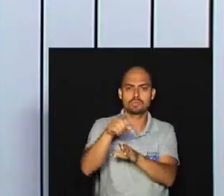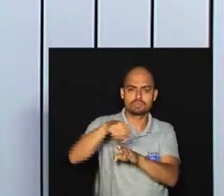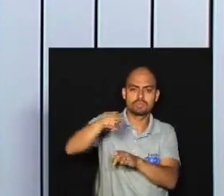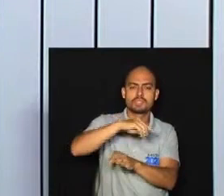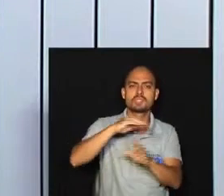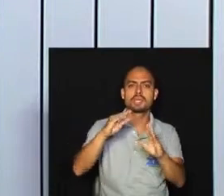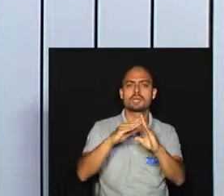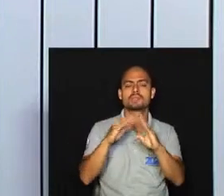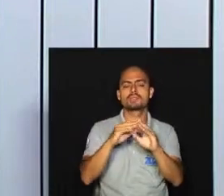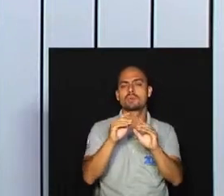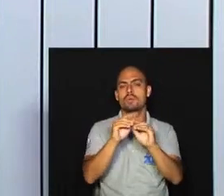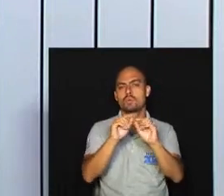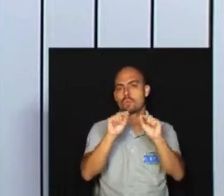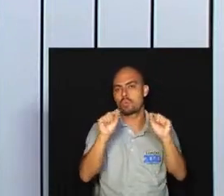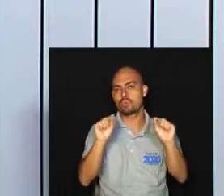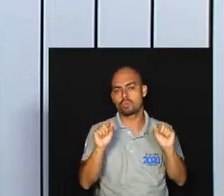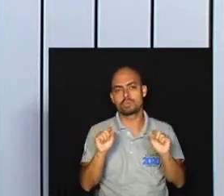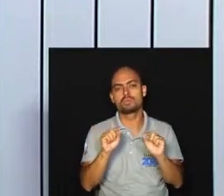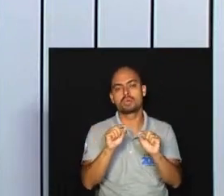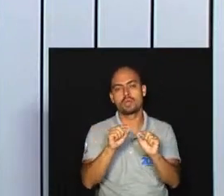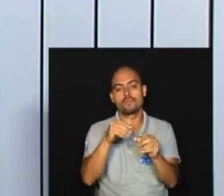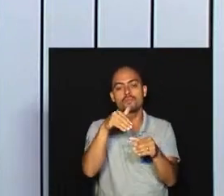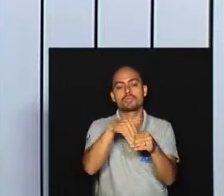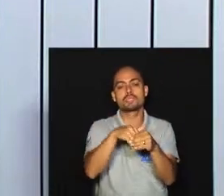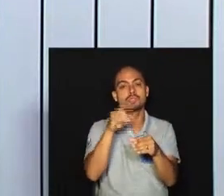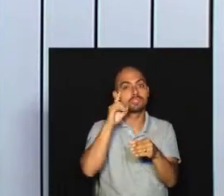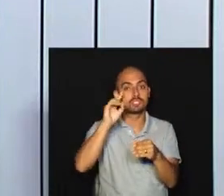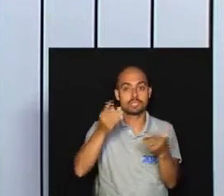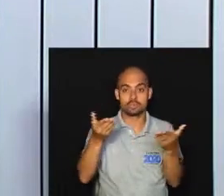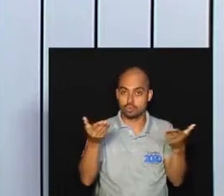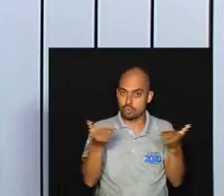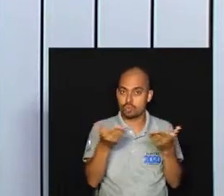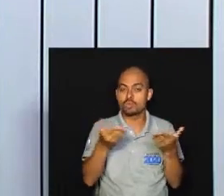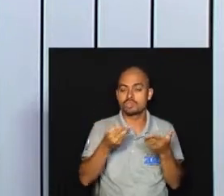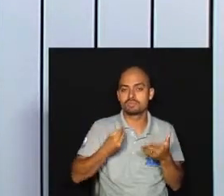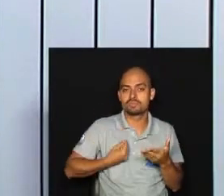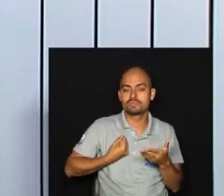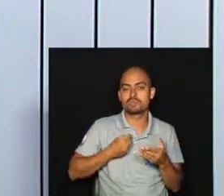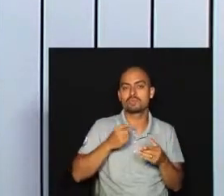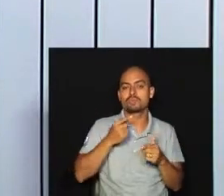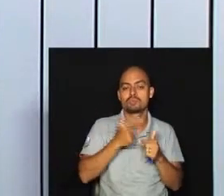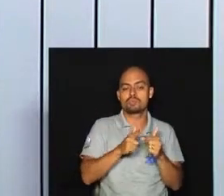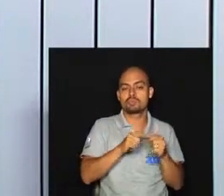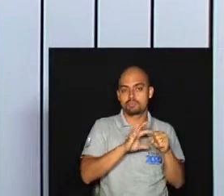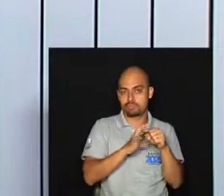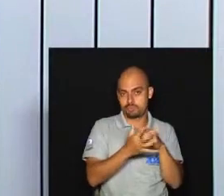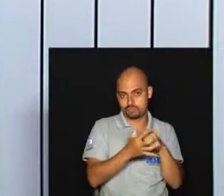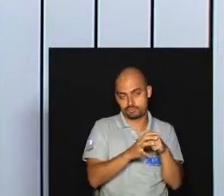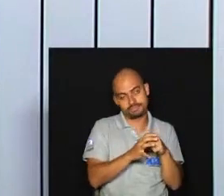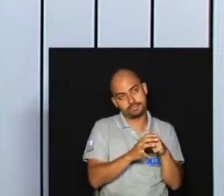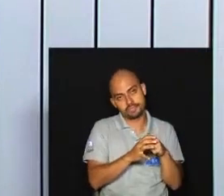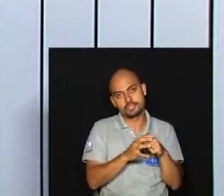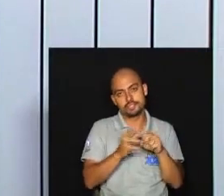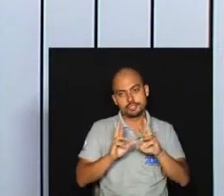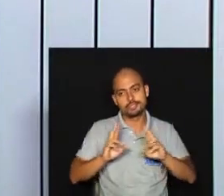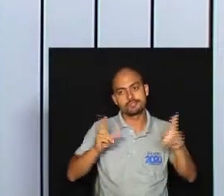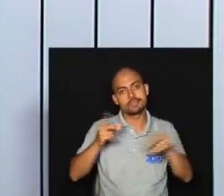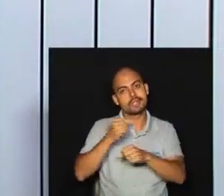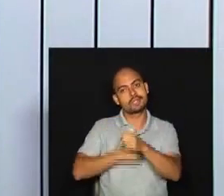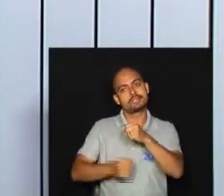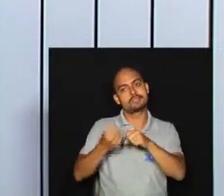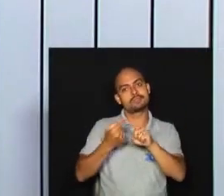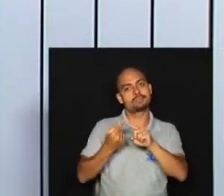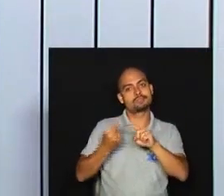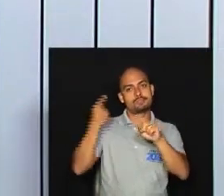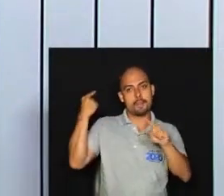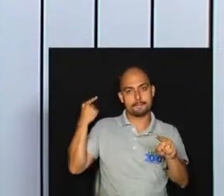casa sobre a votação do dia de hoje, já que estamos vivendo uma pandemia, então está um pouco diferente em relação aos